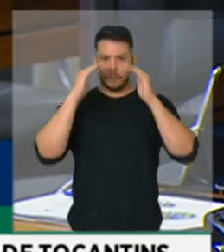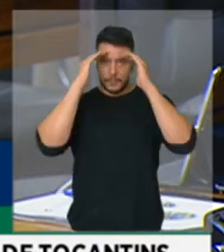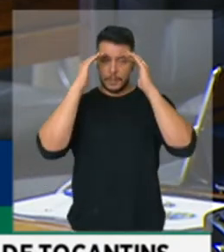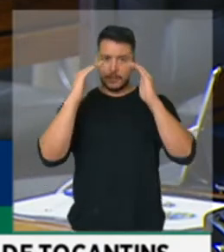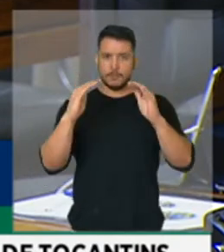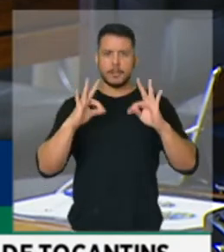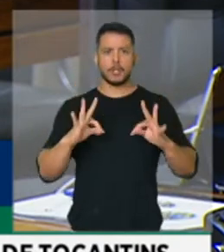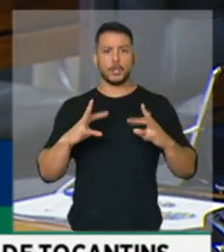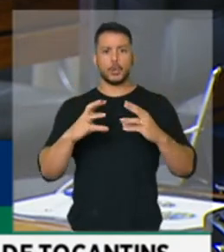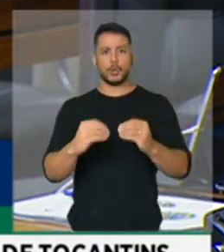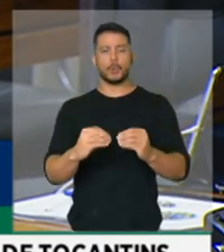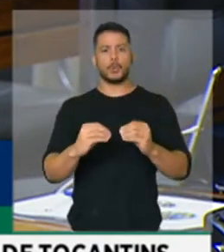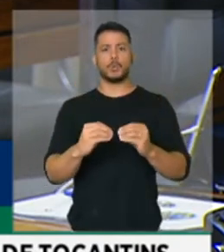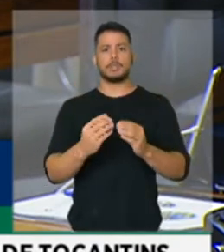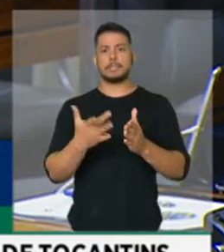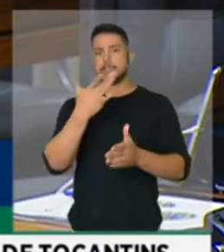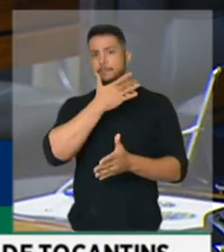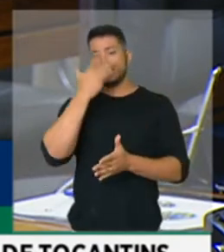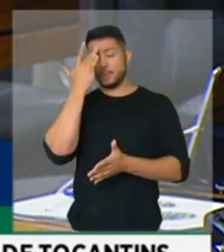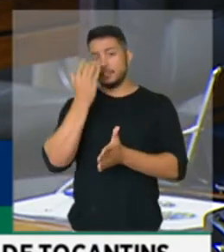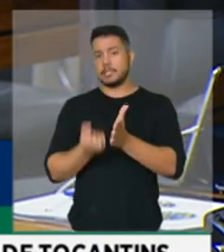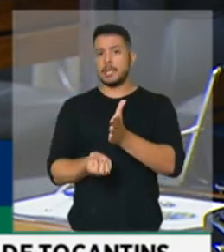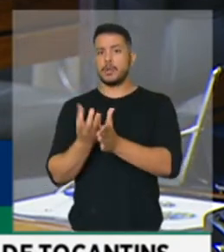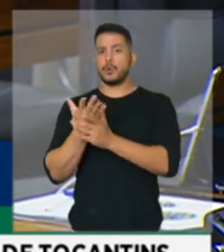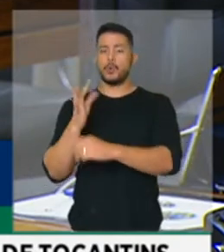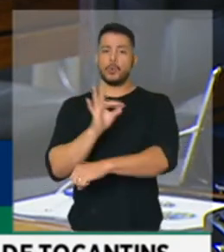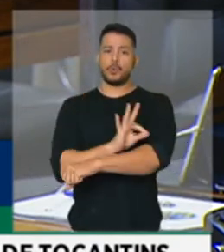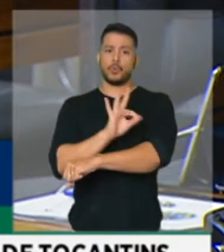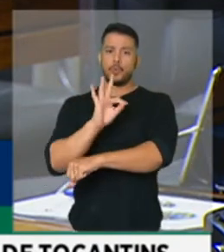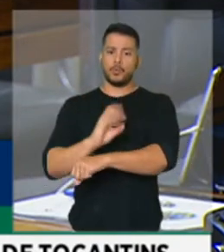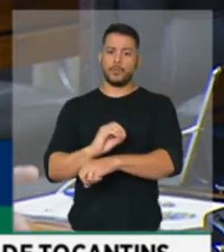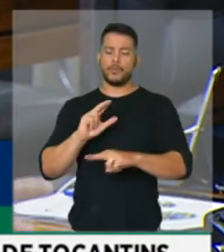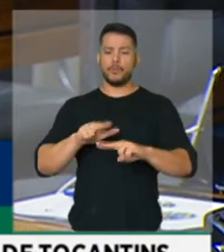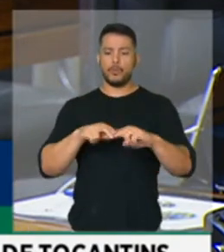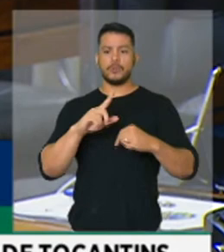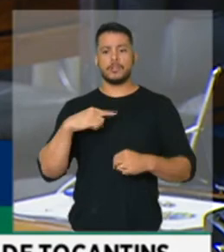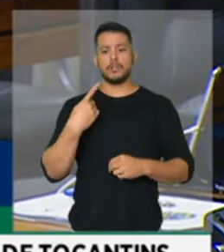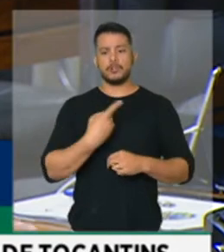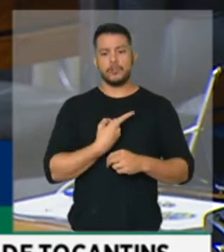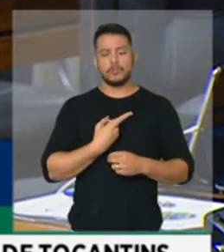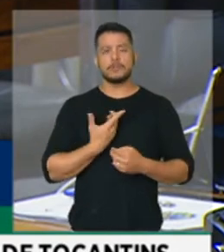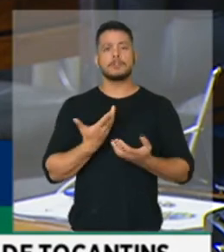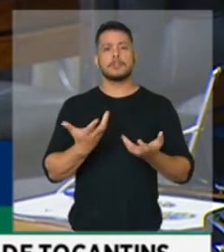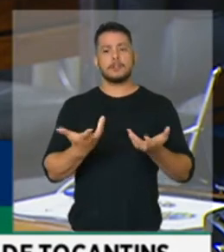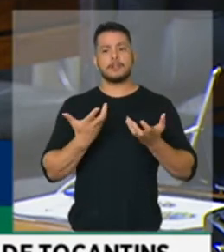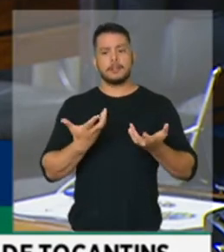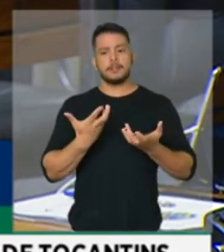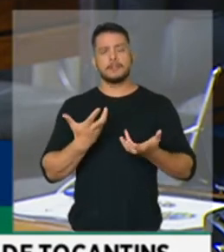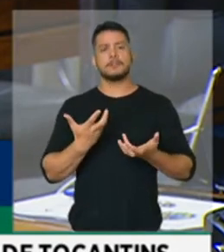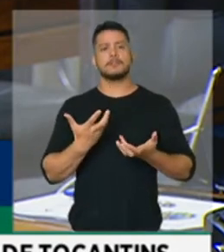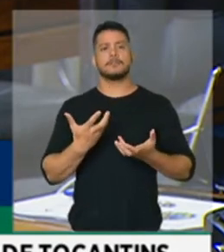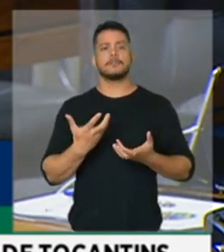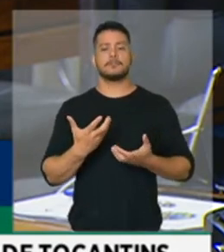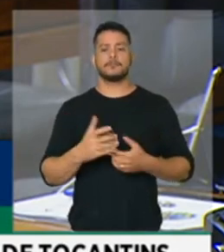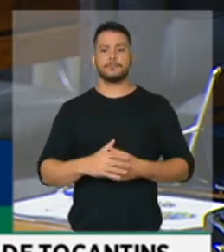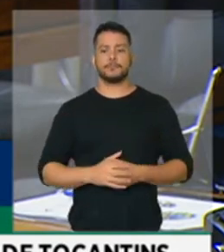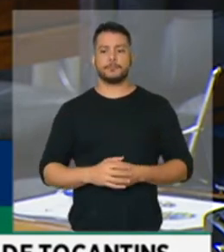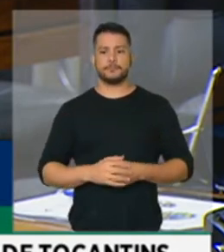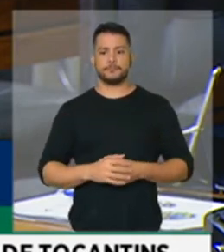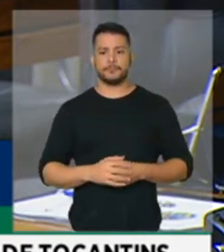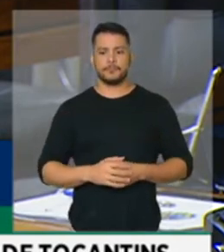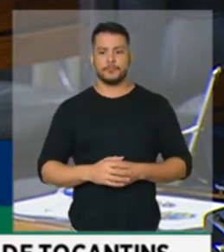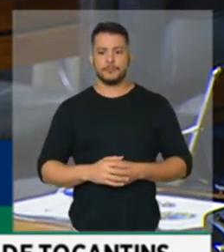seus familiares. Nós queremos aqui, em nome da bancada do PT, solidários também com o nosso deputado, aliás, que está se